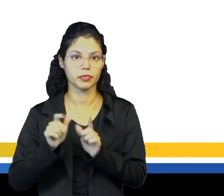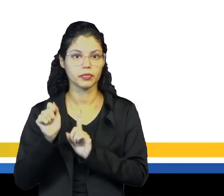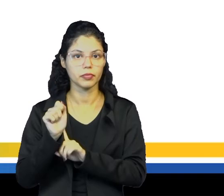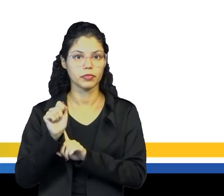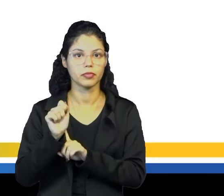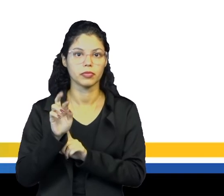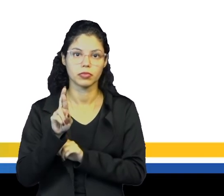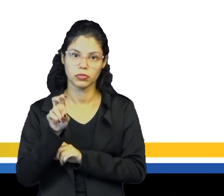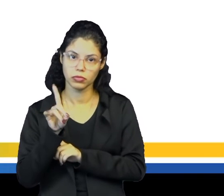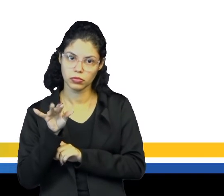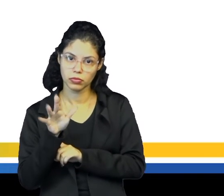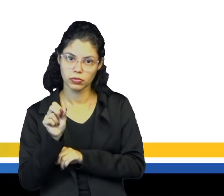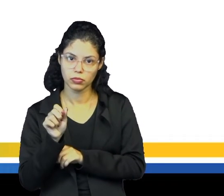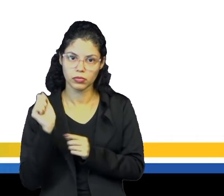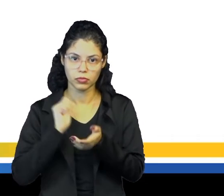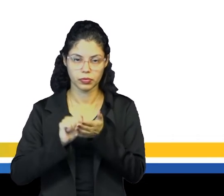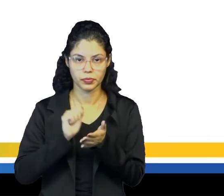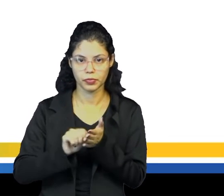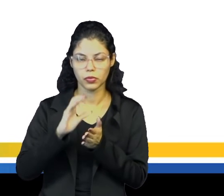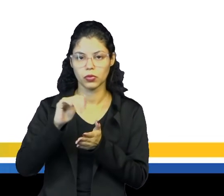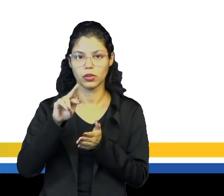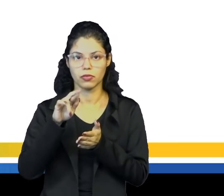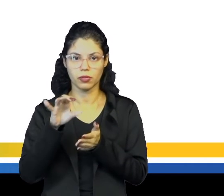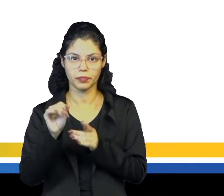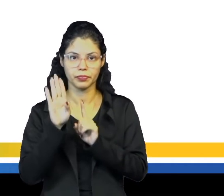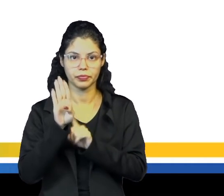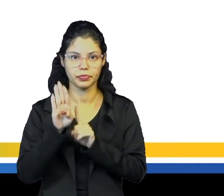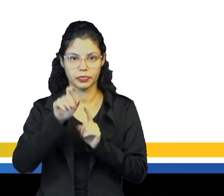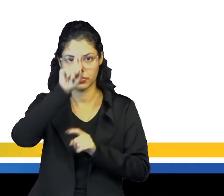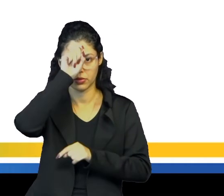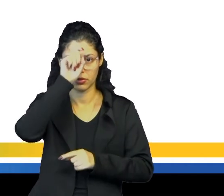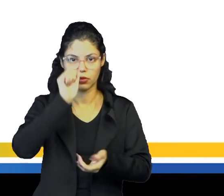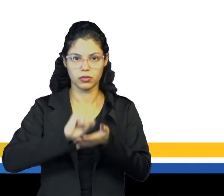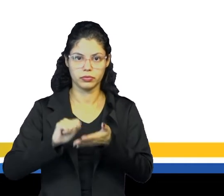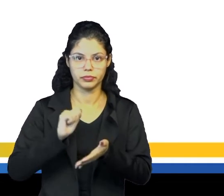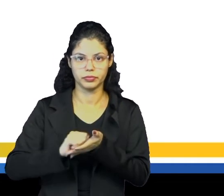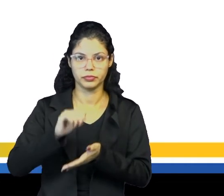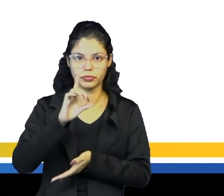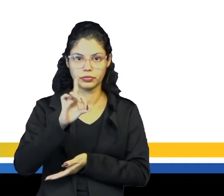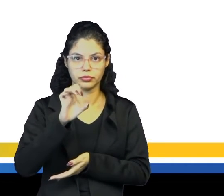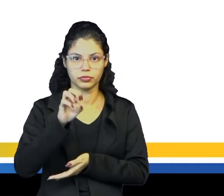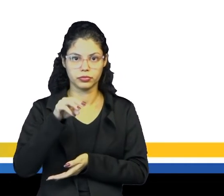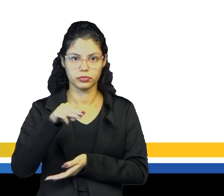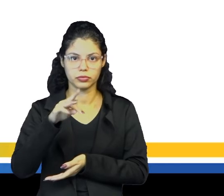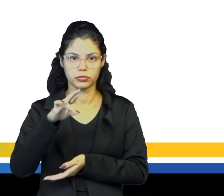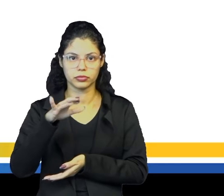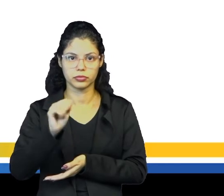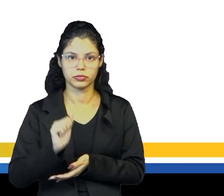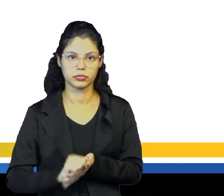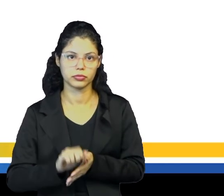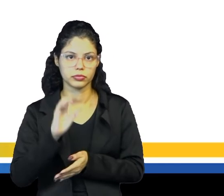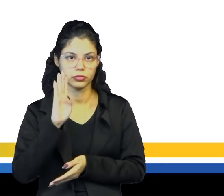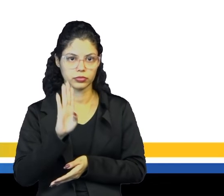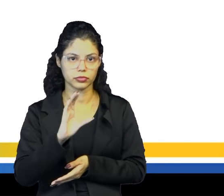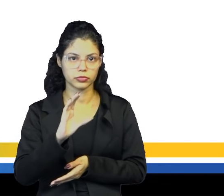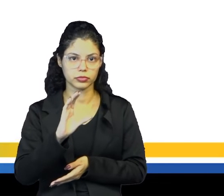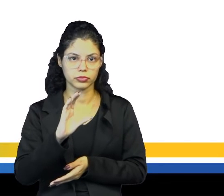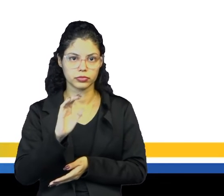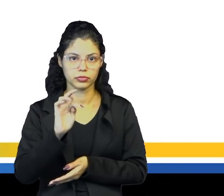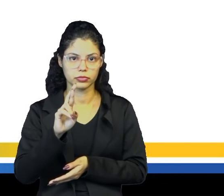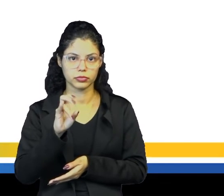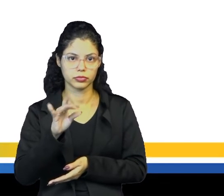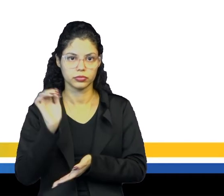A, sumérios, com a escrita cuneiforme. Letra B, egípcios, com a escrita demótica. Letra